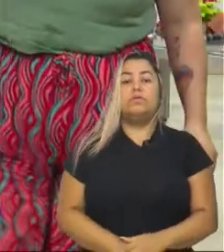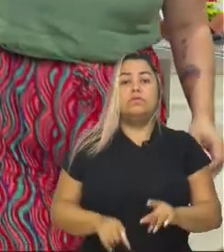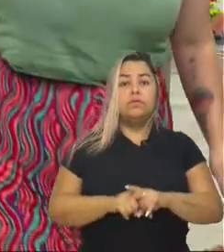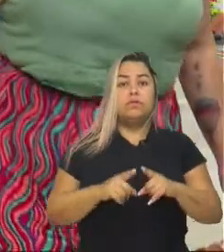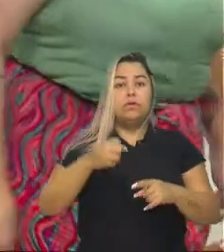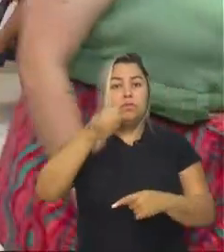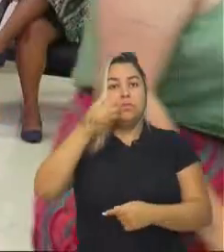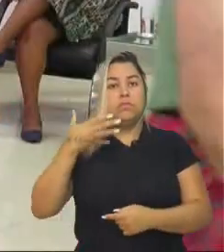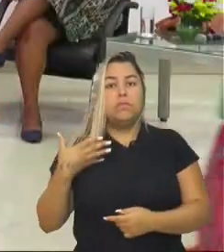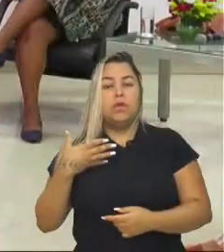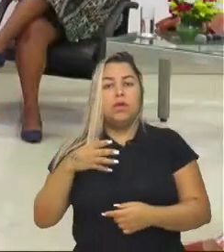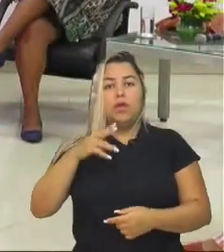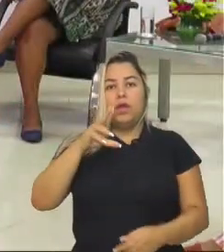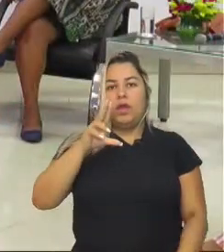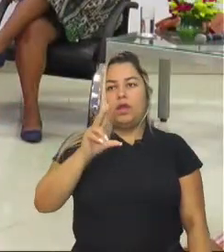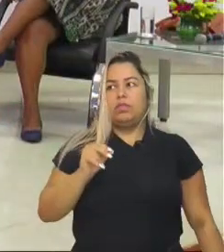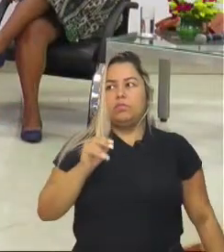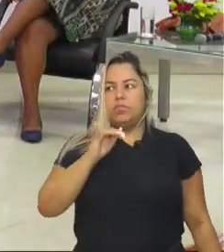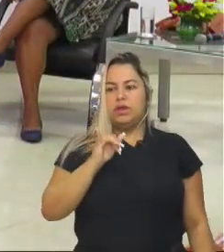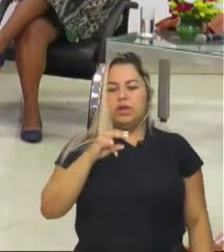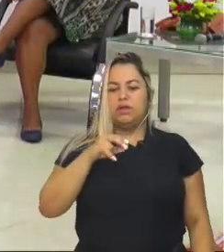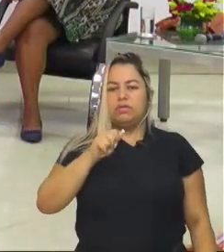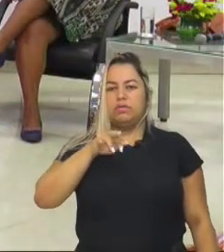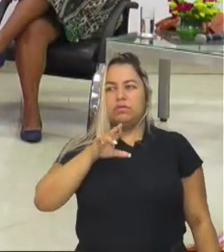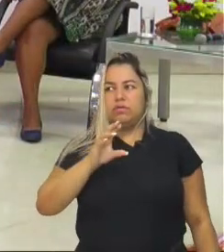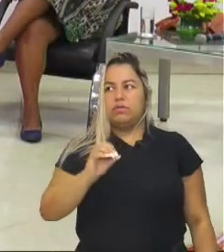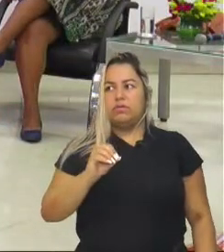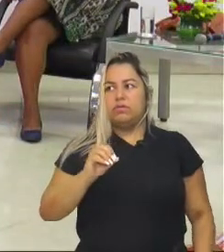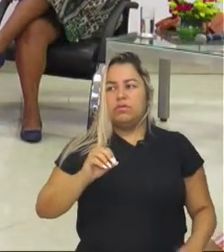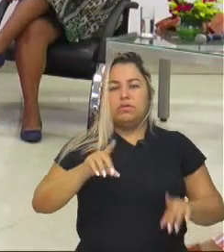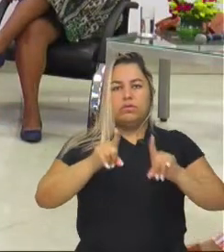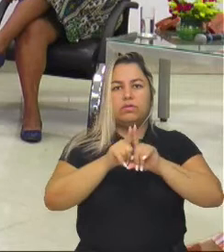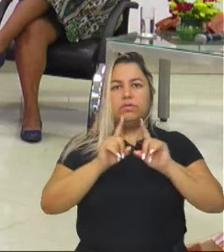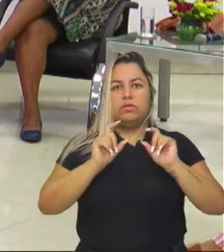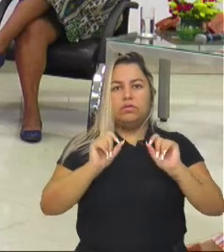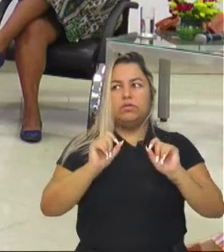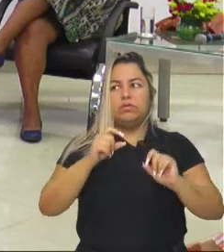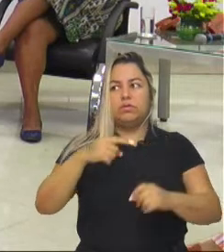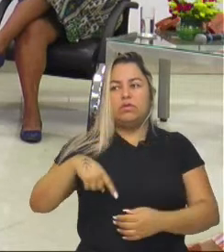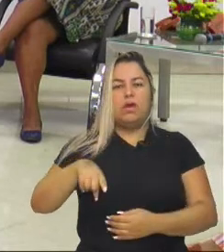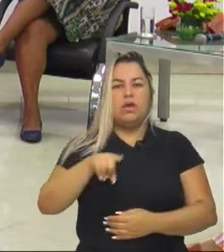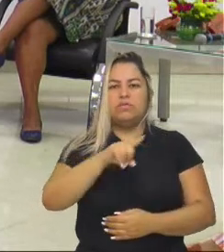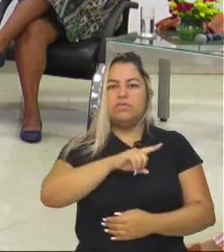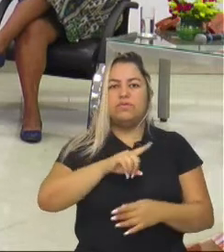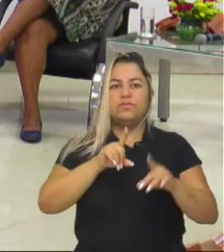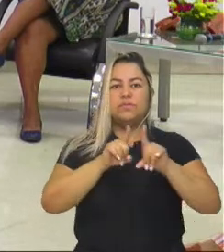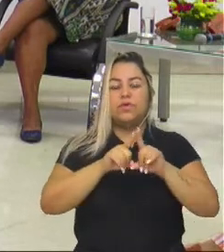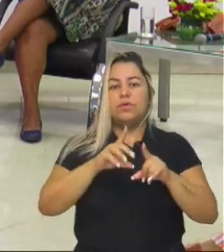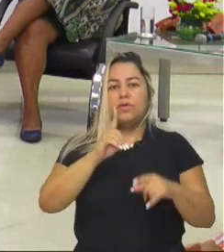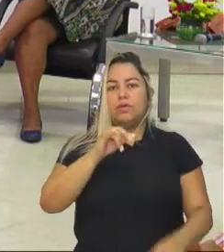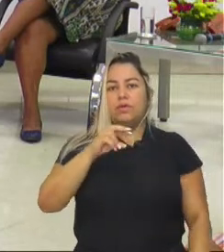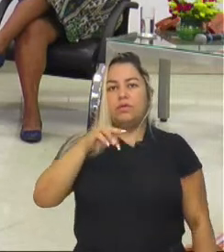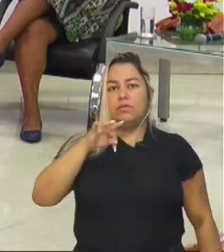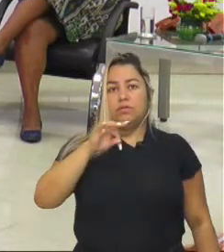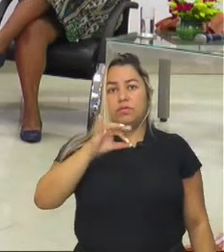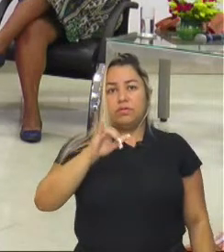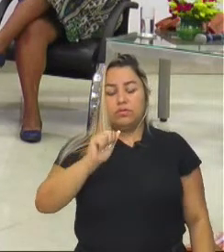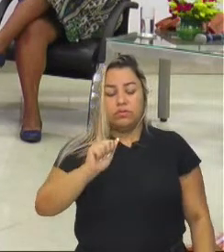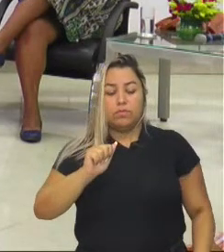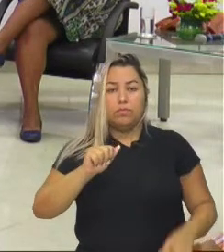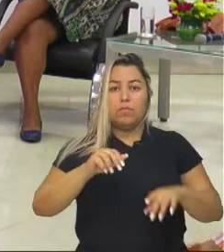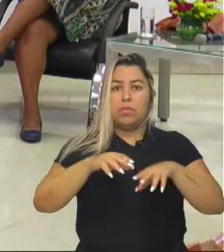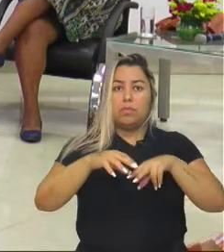cabelo rajado, de loiro e preto, estou com uma blusa social de diamante, uma calça